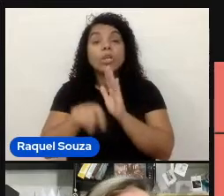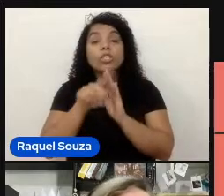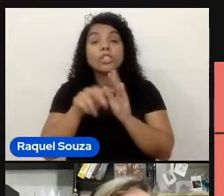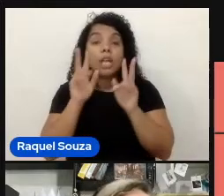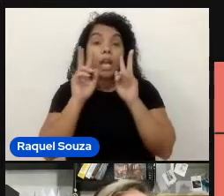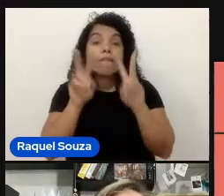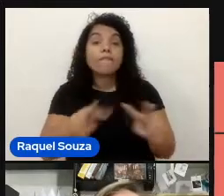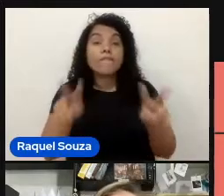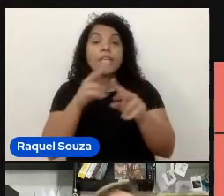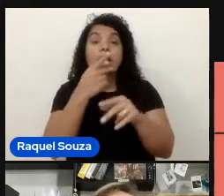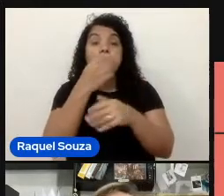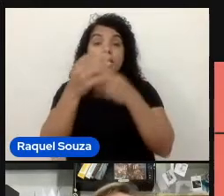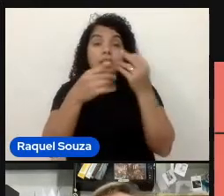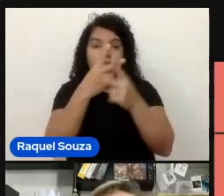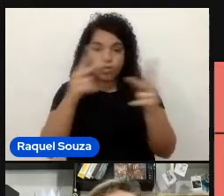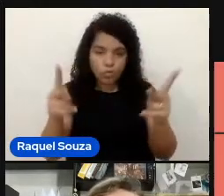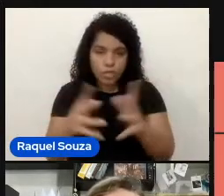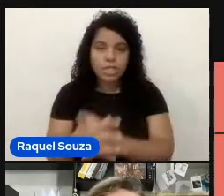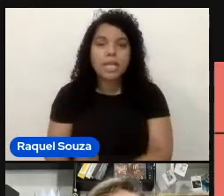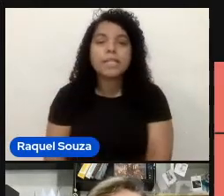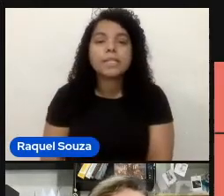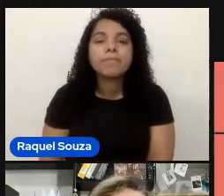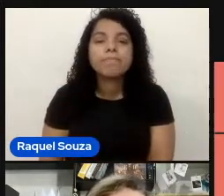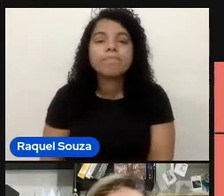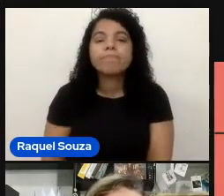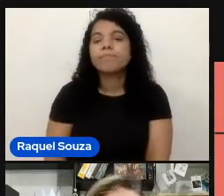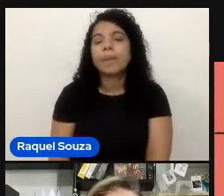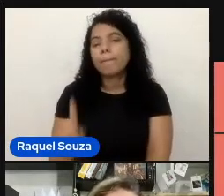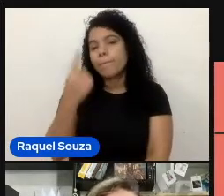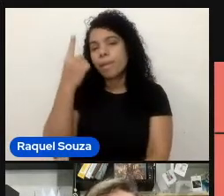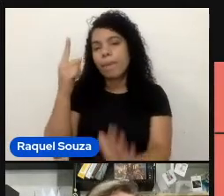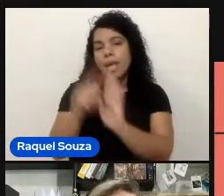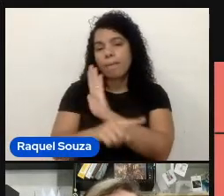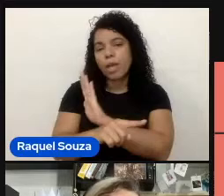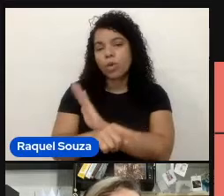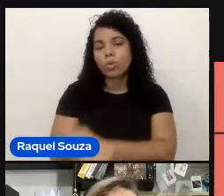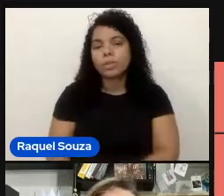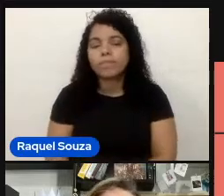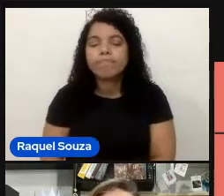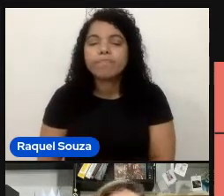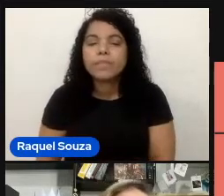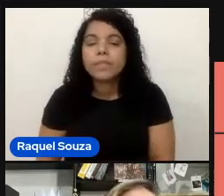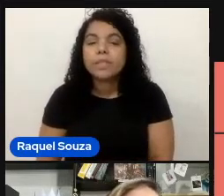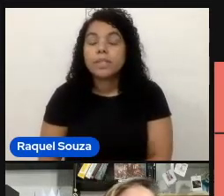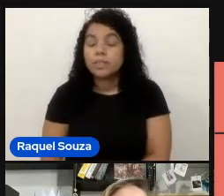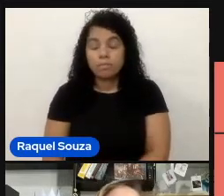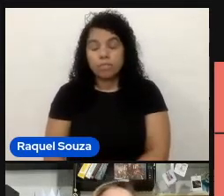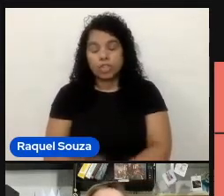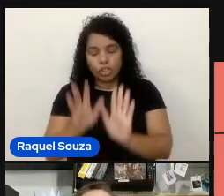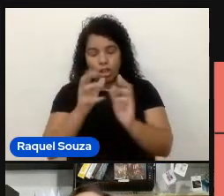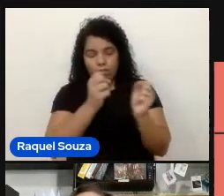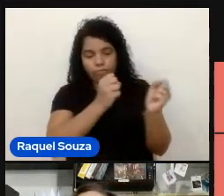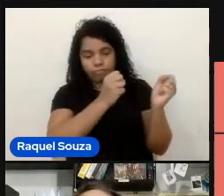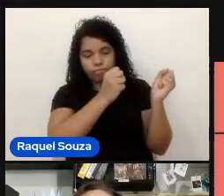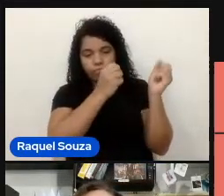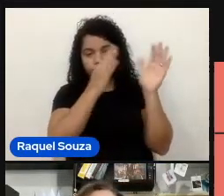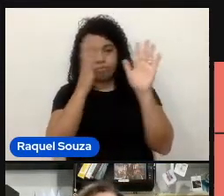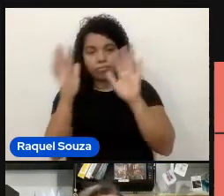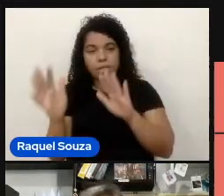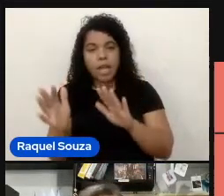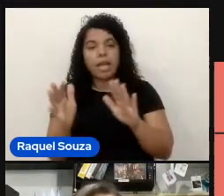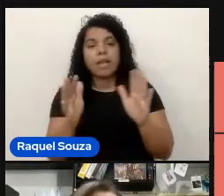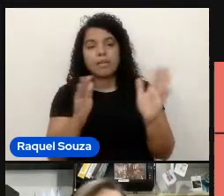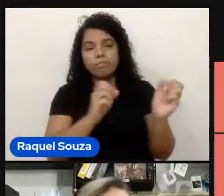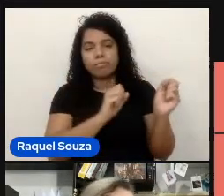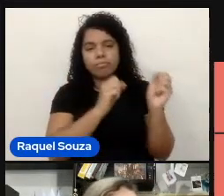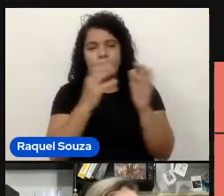de vocês. Então, a primeira perguntinha é: podemos dizer, depois de tudo isso aqui que a gente falou, cada uma